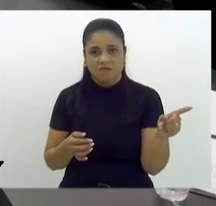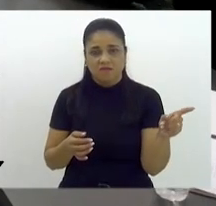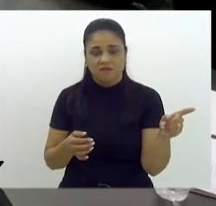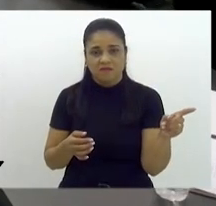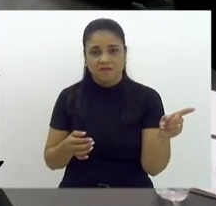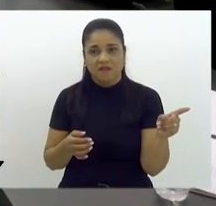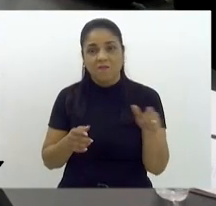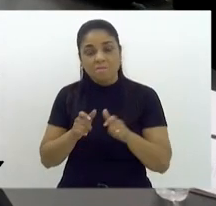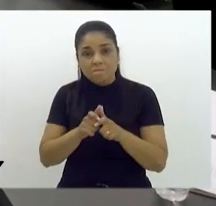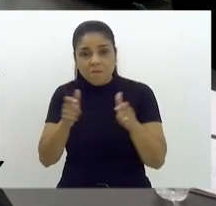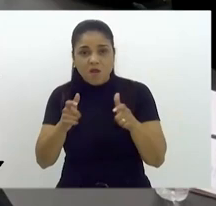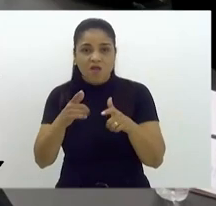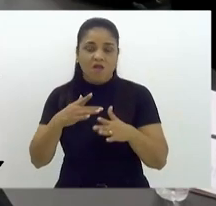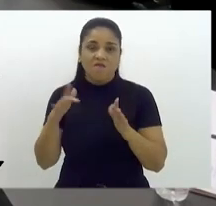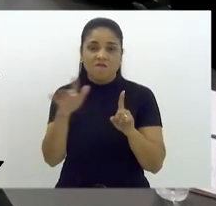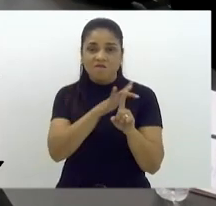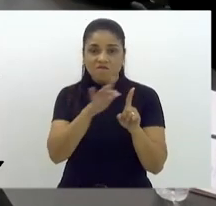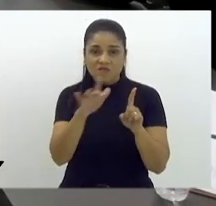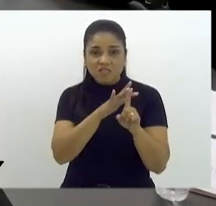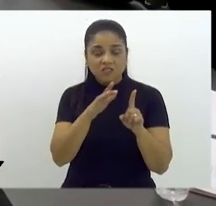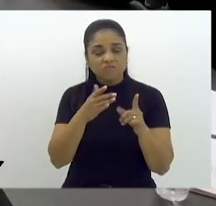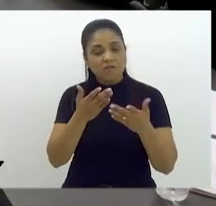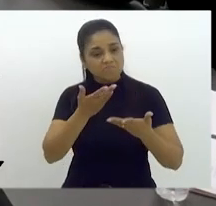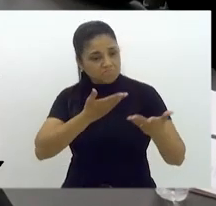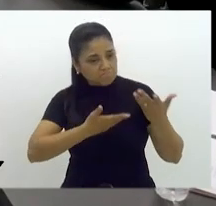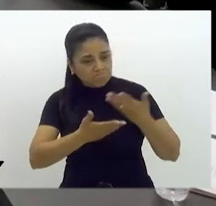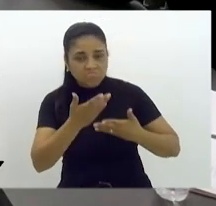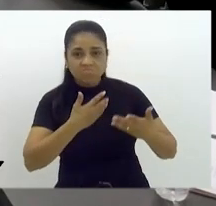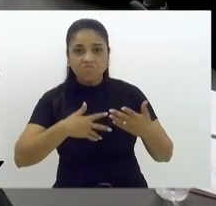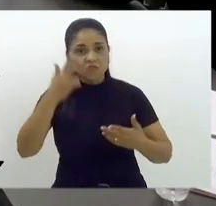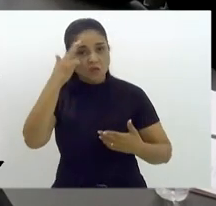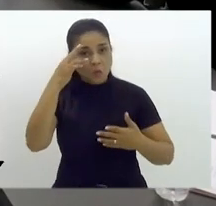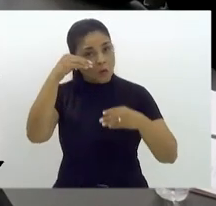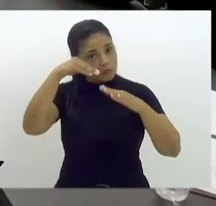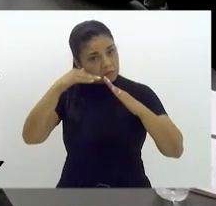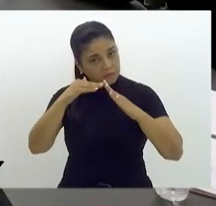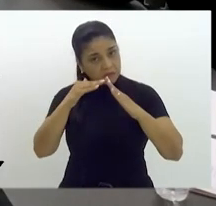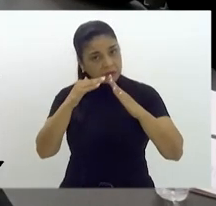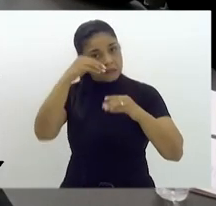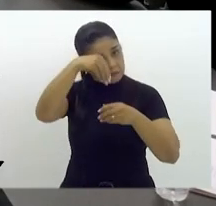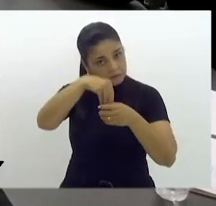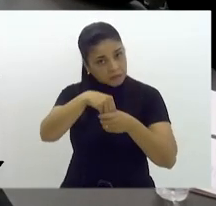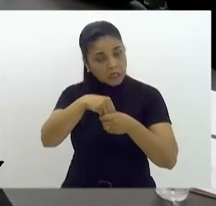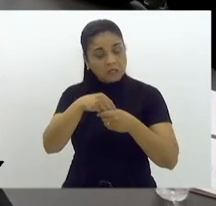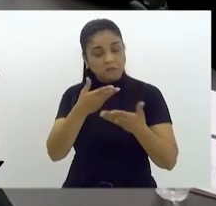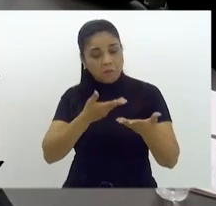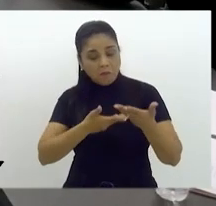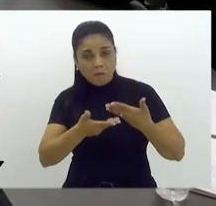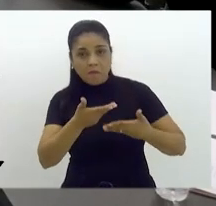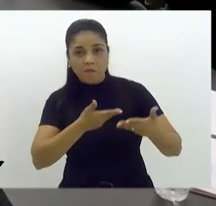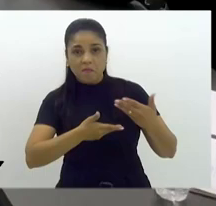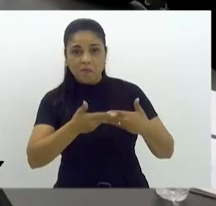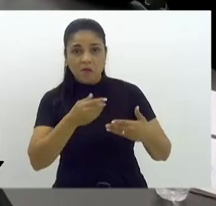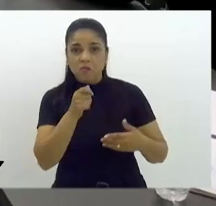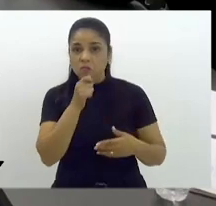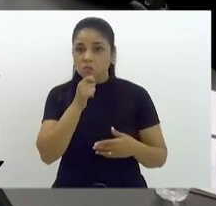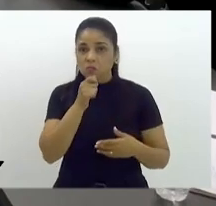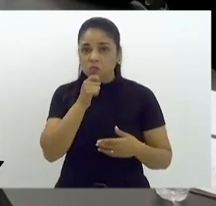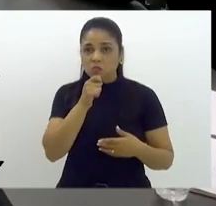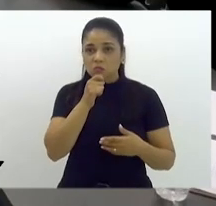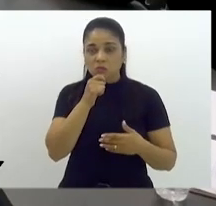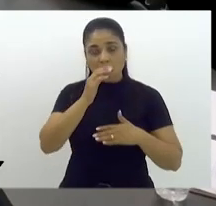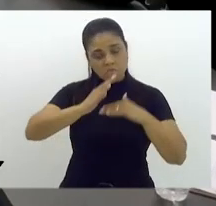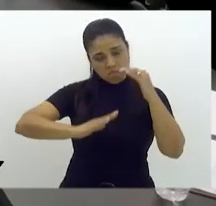são mulheres que são tem relacionamento estável estão dentro do lar não tem não tem o exercício